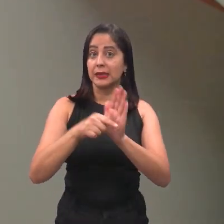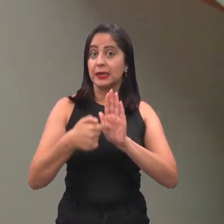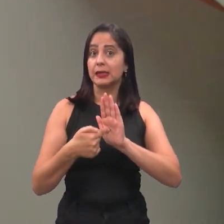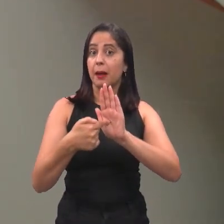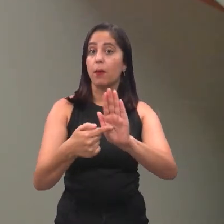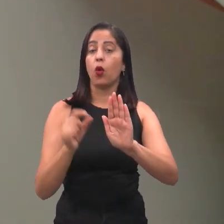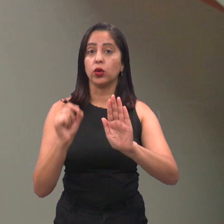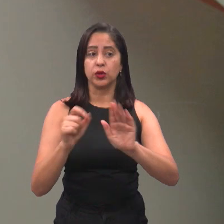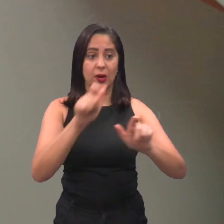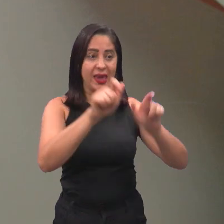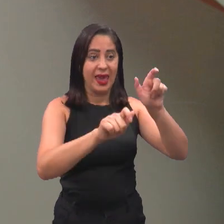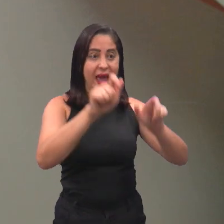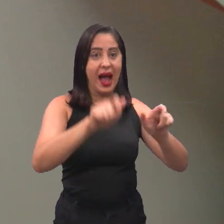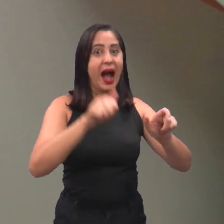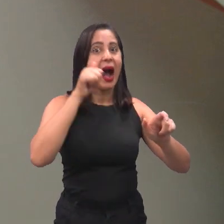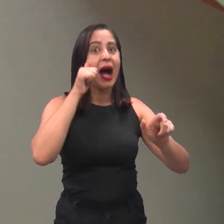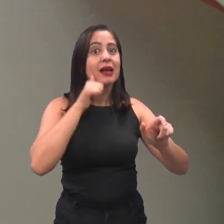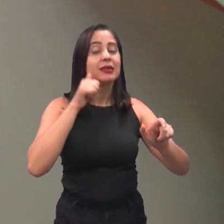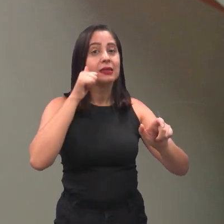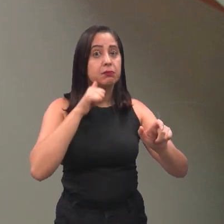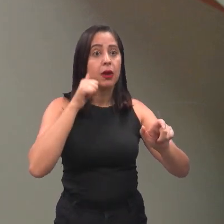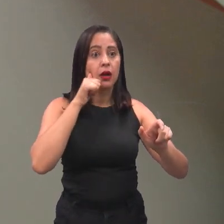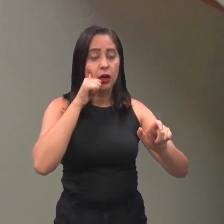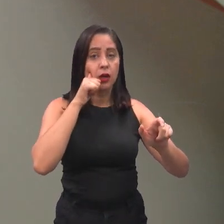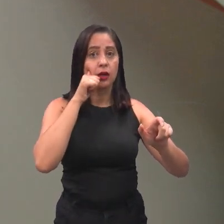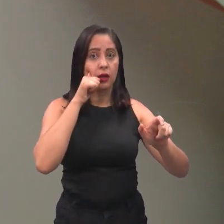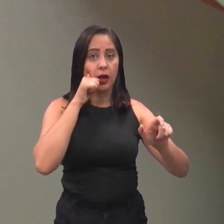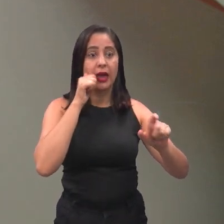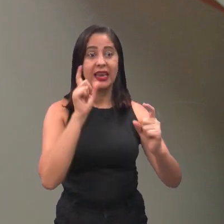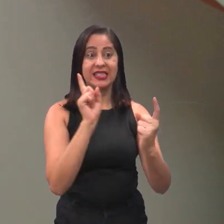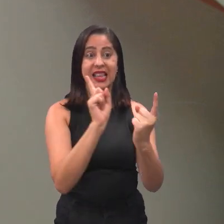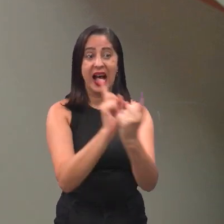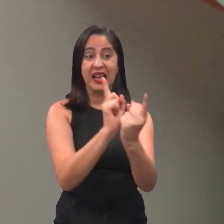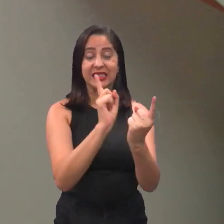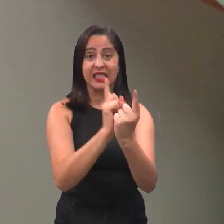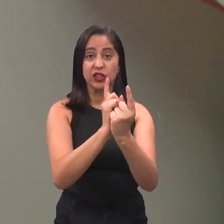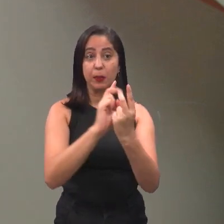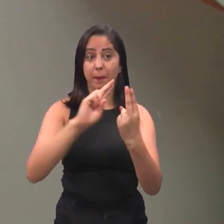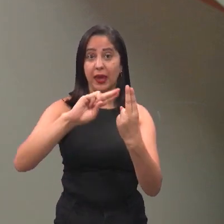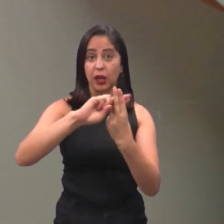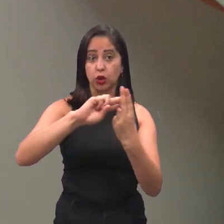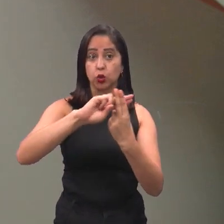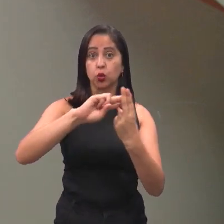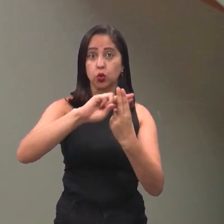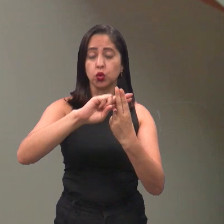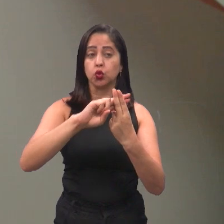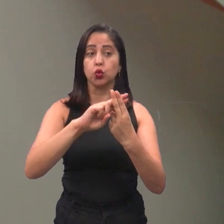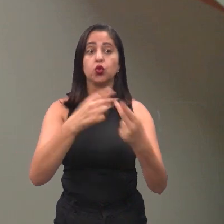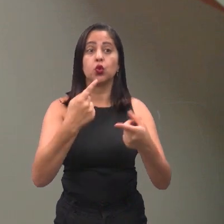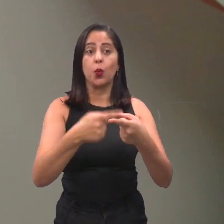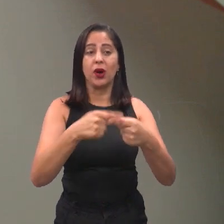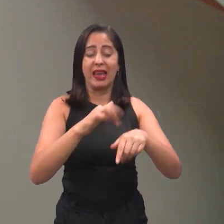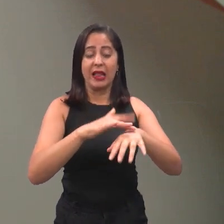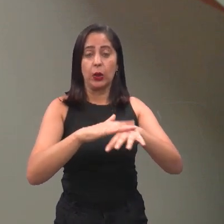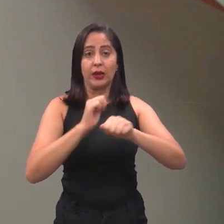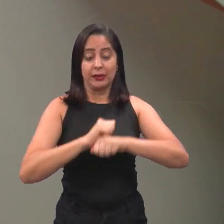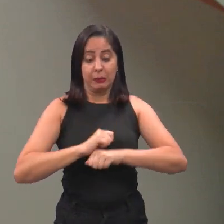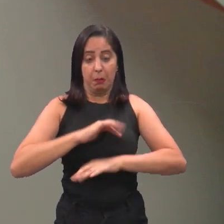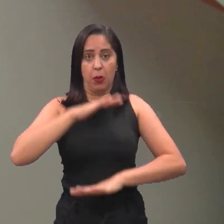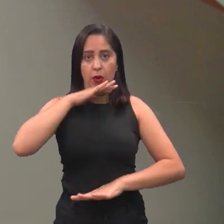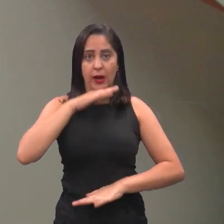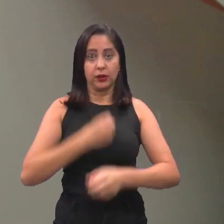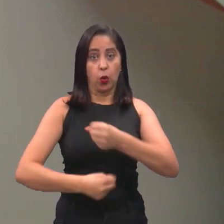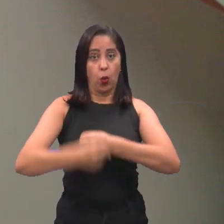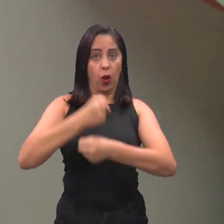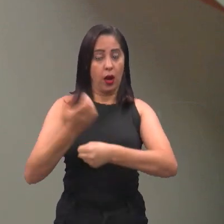que as mulheres dominam os atendimentos de burnout no Sistema Único de Saúde. Segundo o levantamento, no ano passado